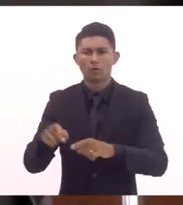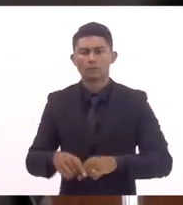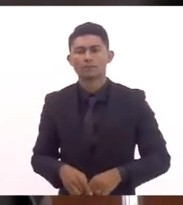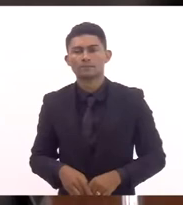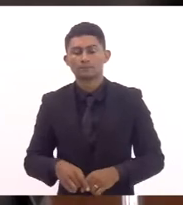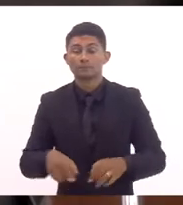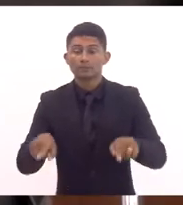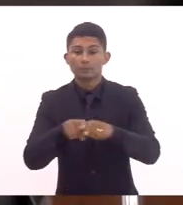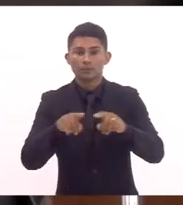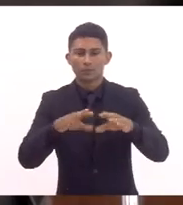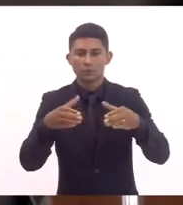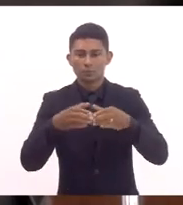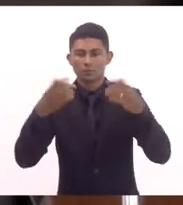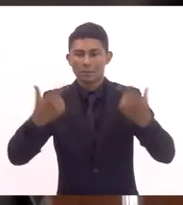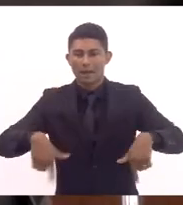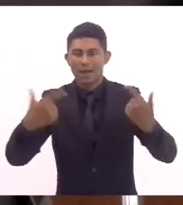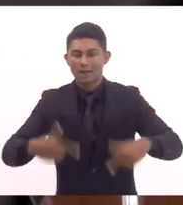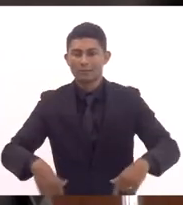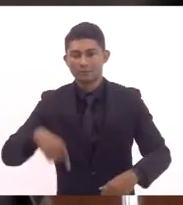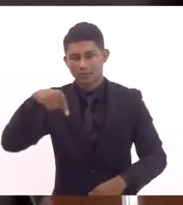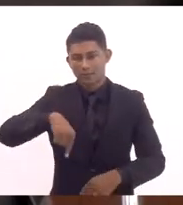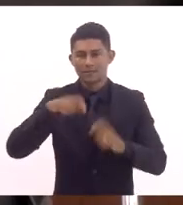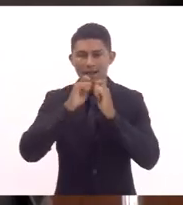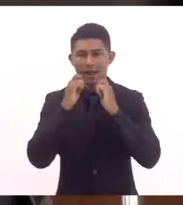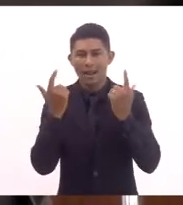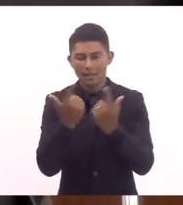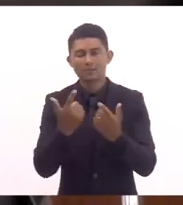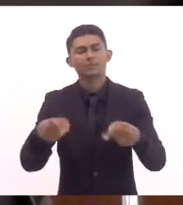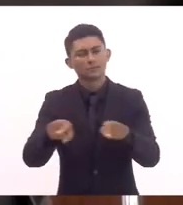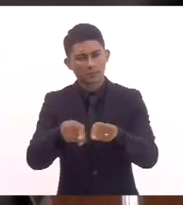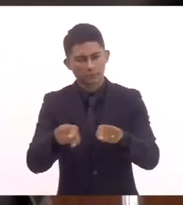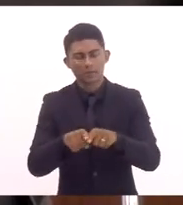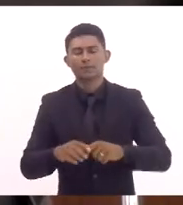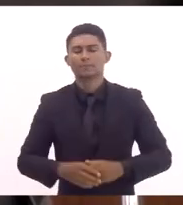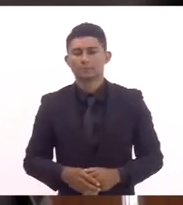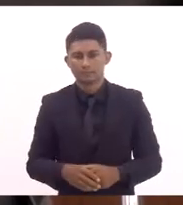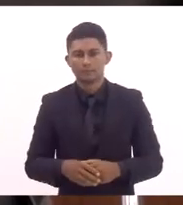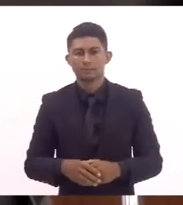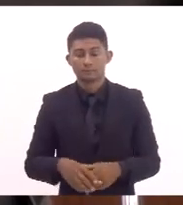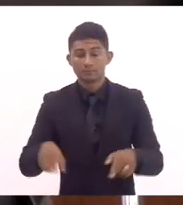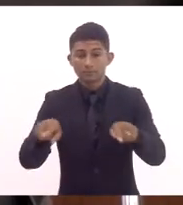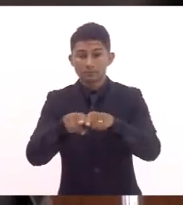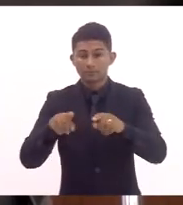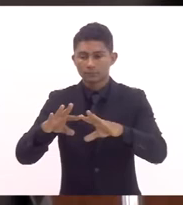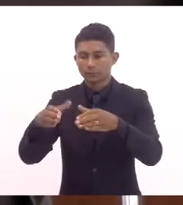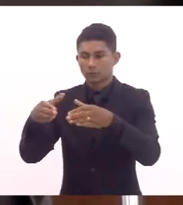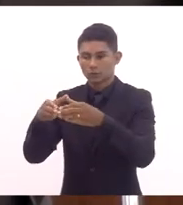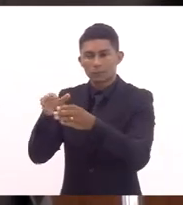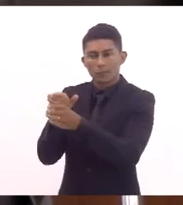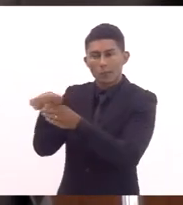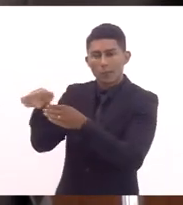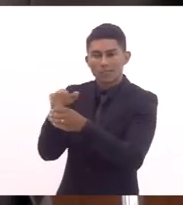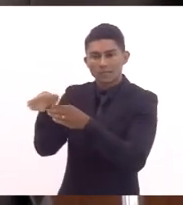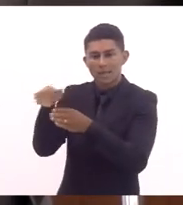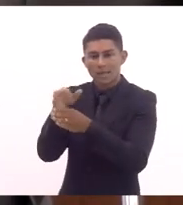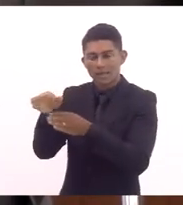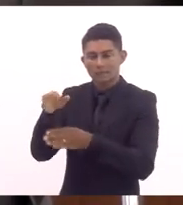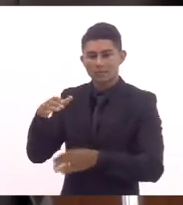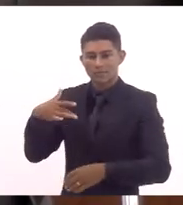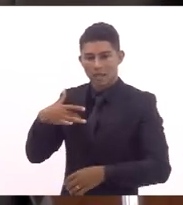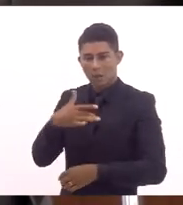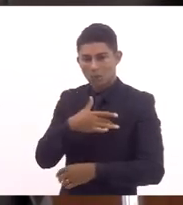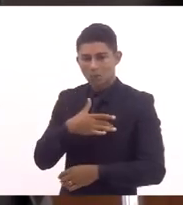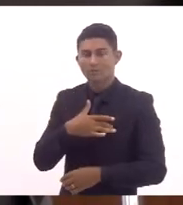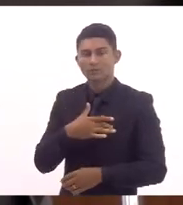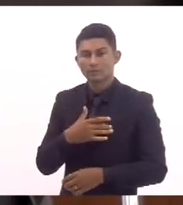grupo de trabalho de violência obstétrica aqui da led é também estamos com a cadeira no Conselho Municipal de Saúde né onde